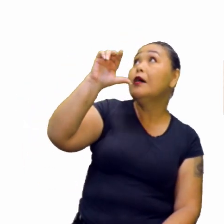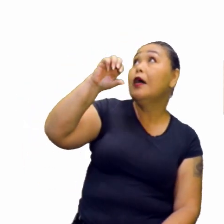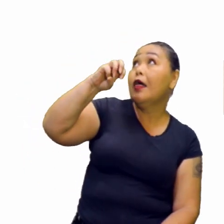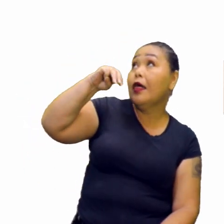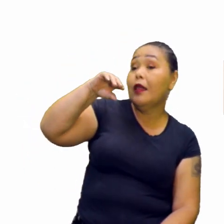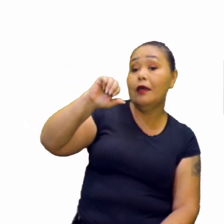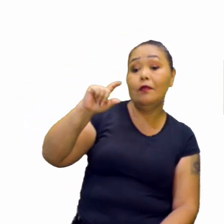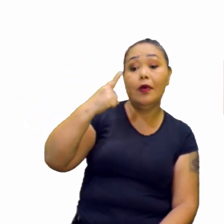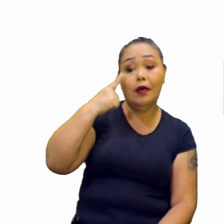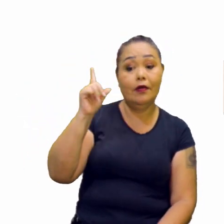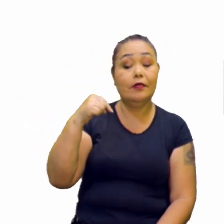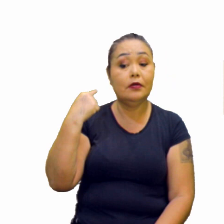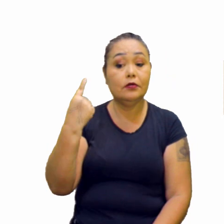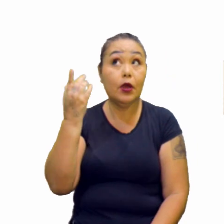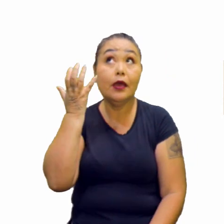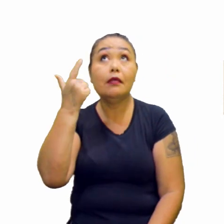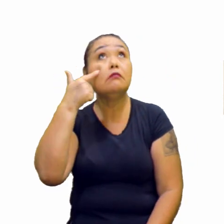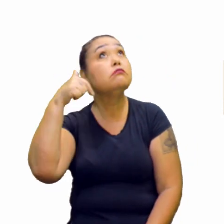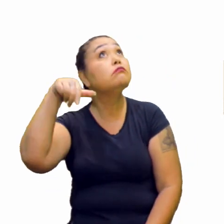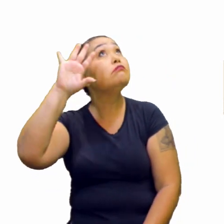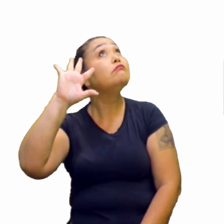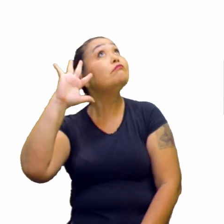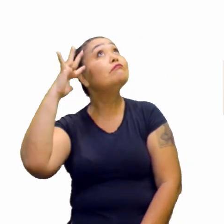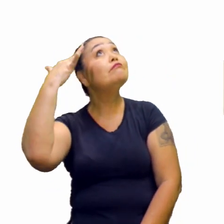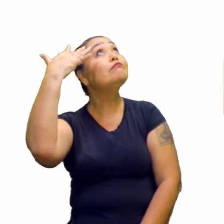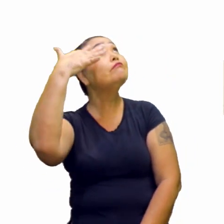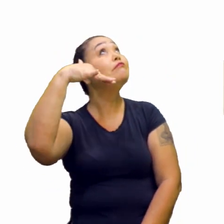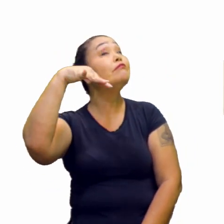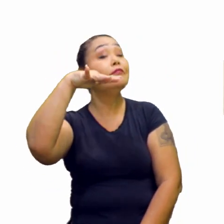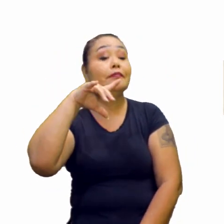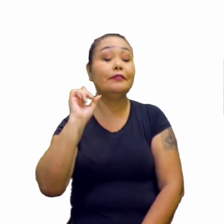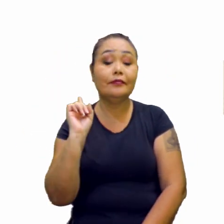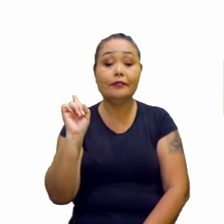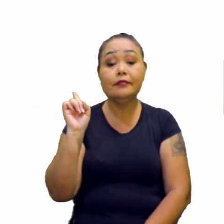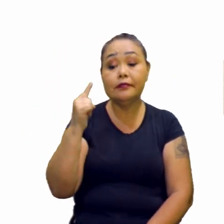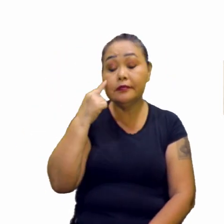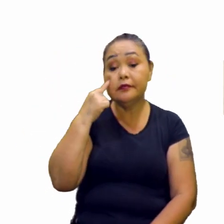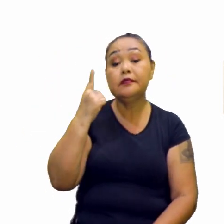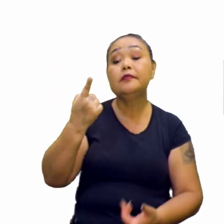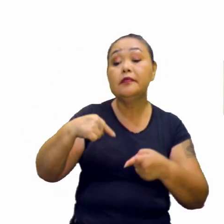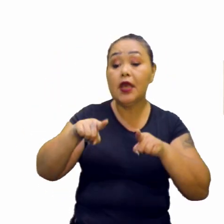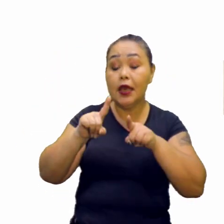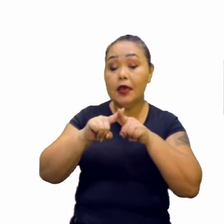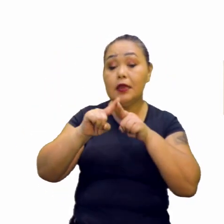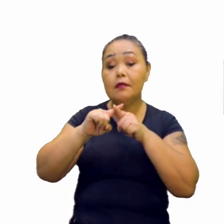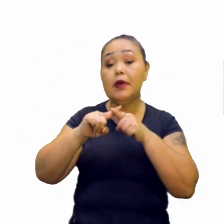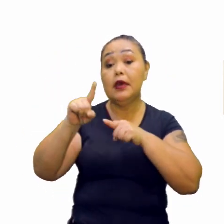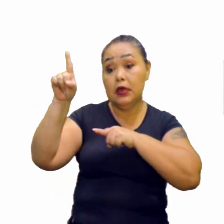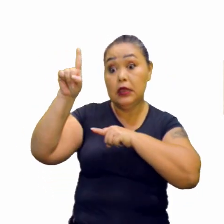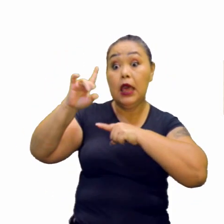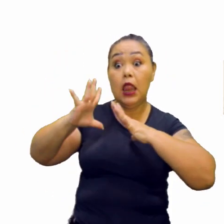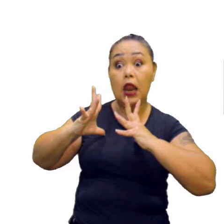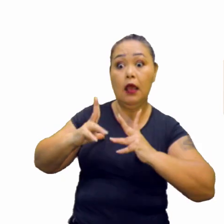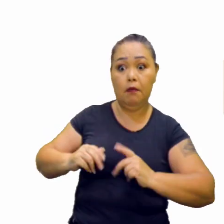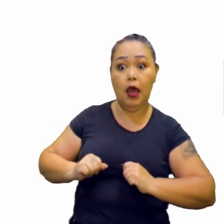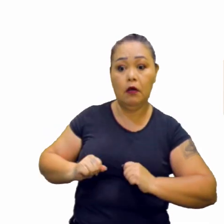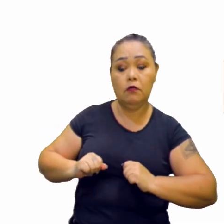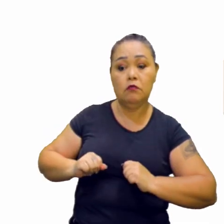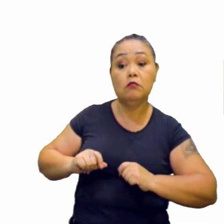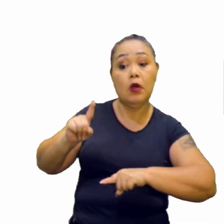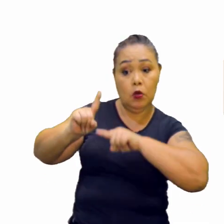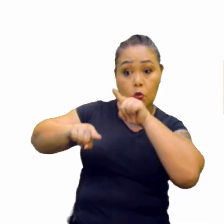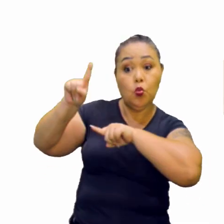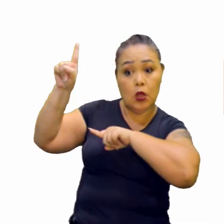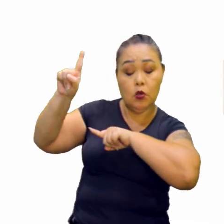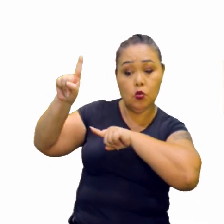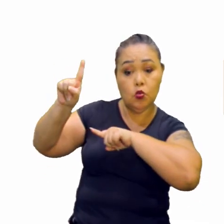esperado. E claro que uma limpeza desse equipamento tem que ser realizado de indivíduo para